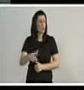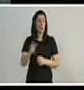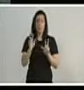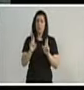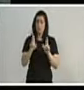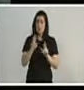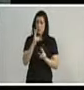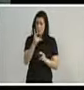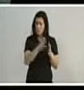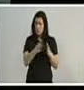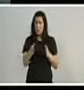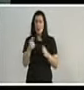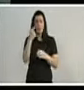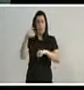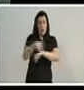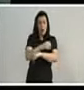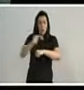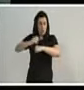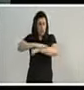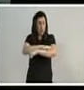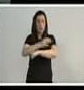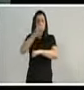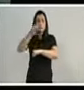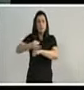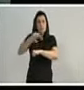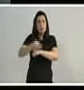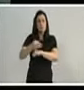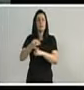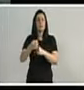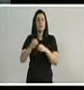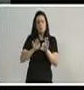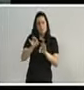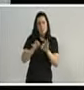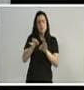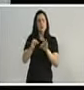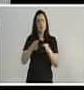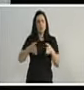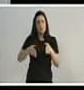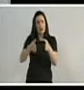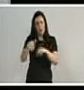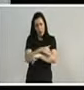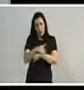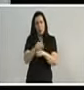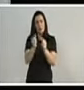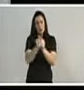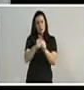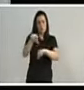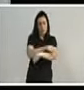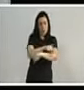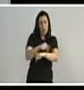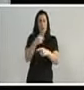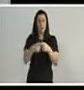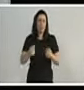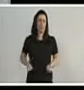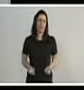mandato do atual prefeito ver essa rua recebendo a camada de asfalto padrão ter o alinhamento da rua com o meio fio calçadas enfim pois o gasto freqüente